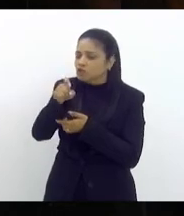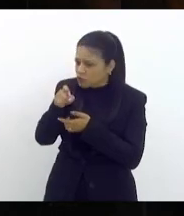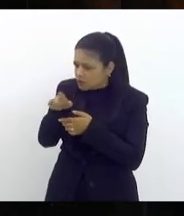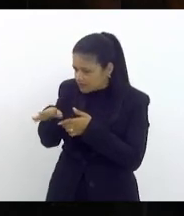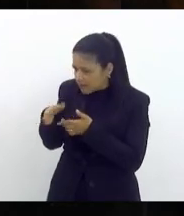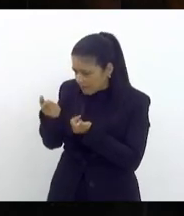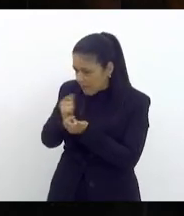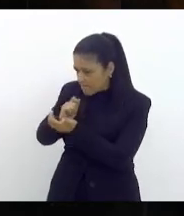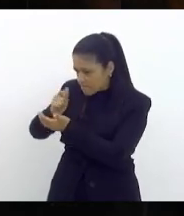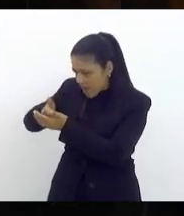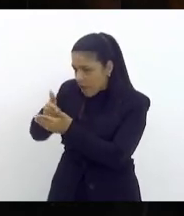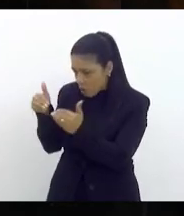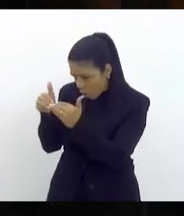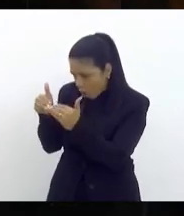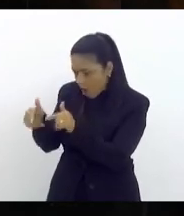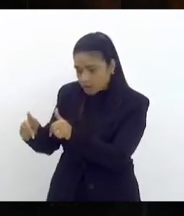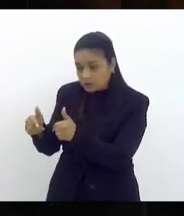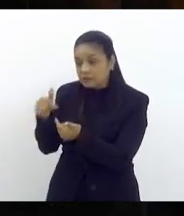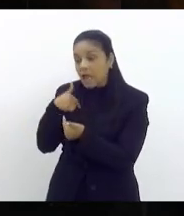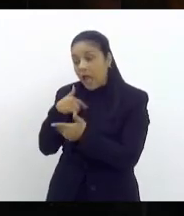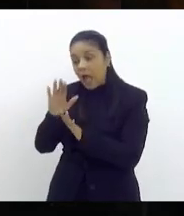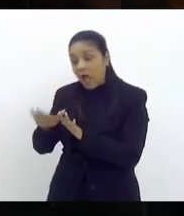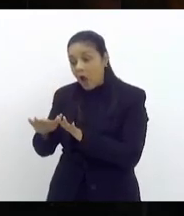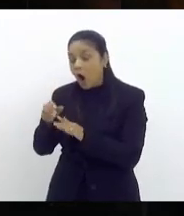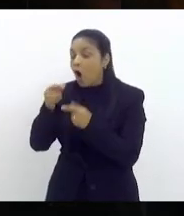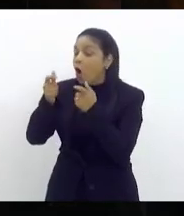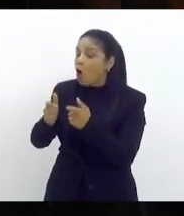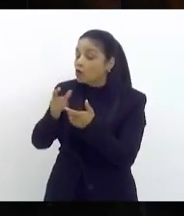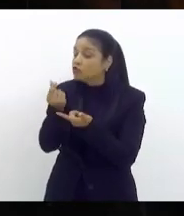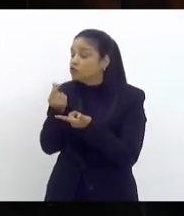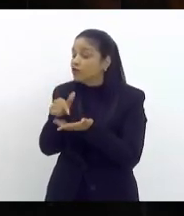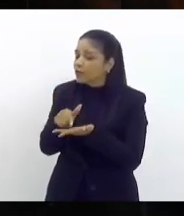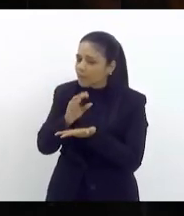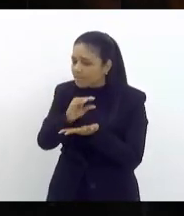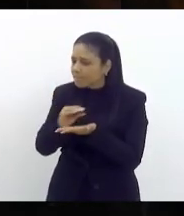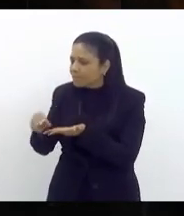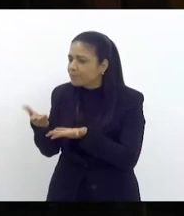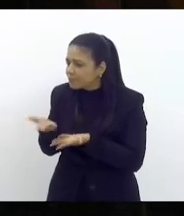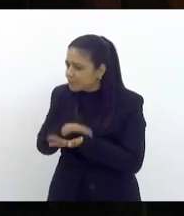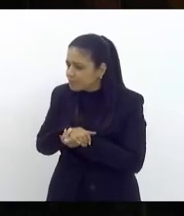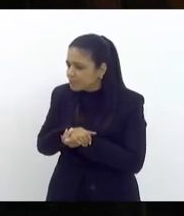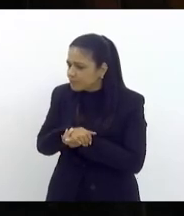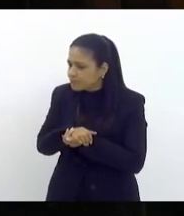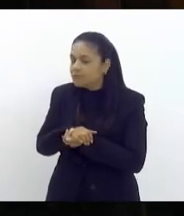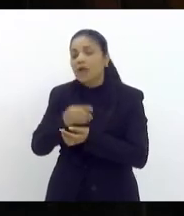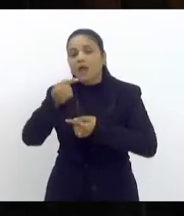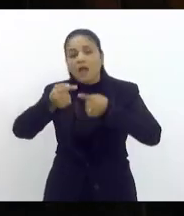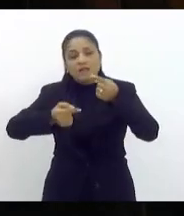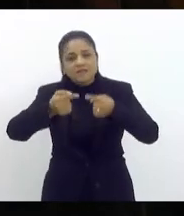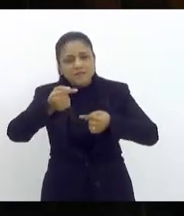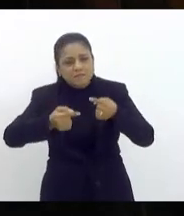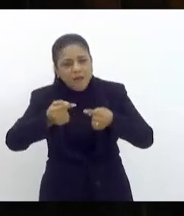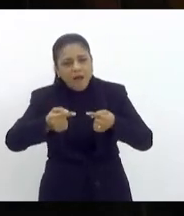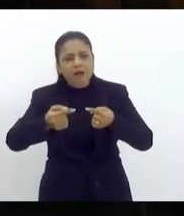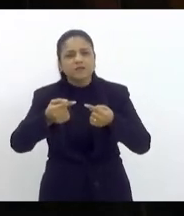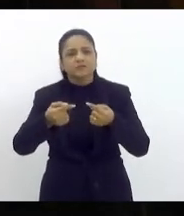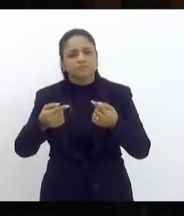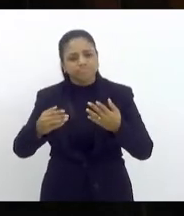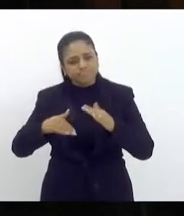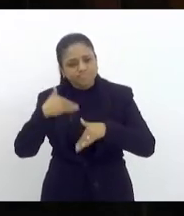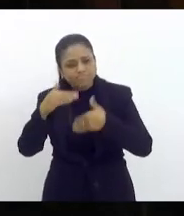bom nós concordamos mas vamos tirar o dinheiro da onde esse debate que enriquece o parlamento